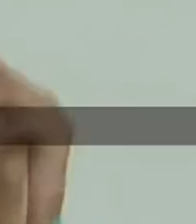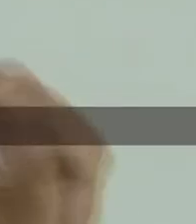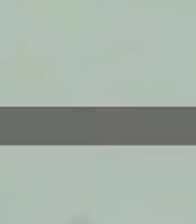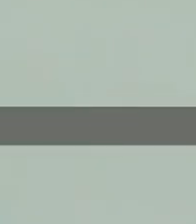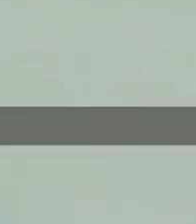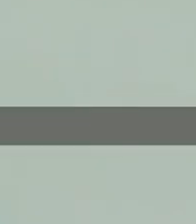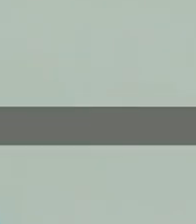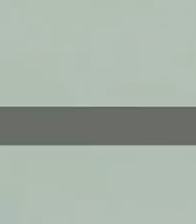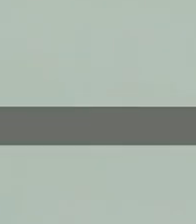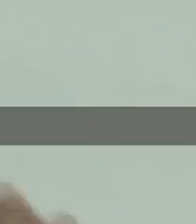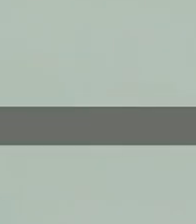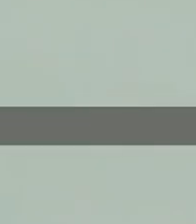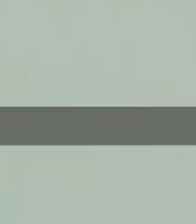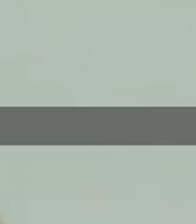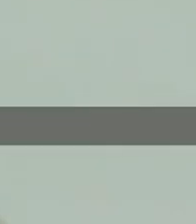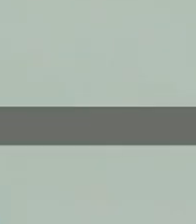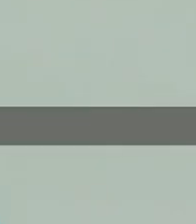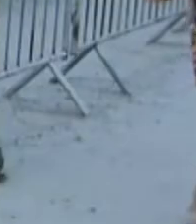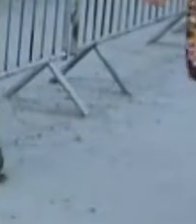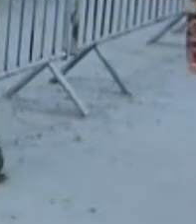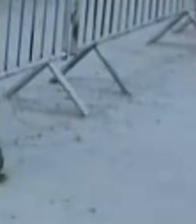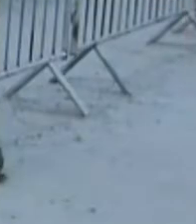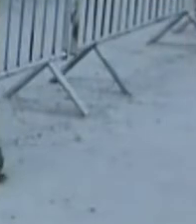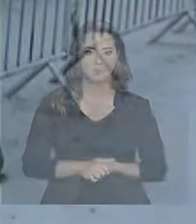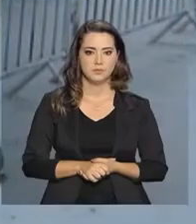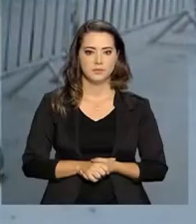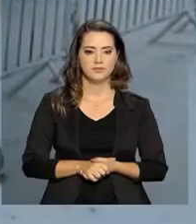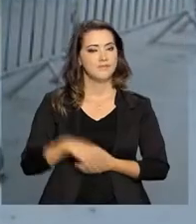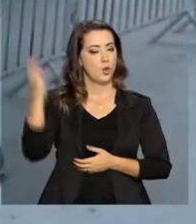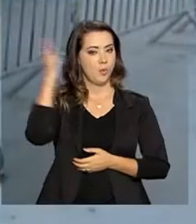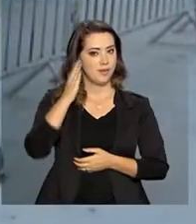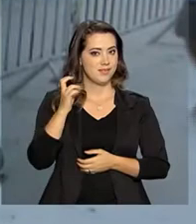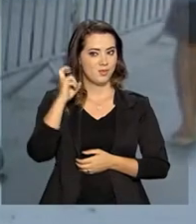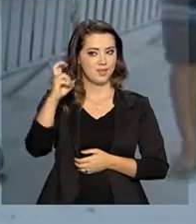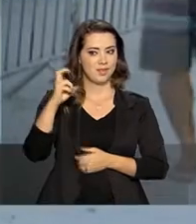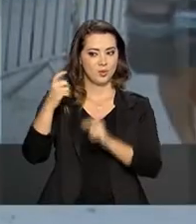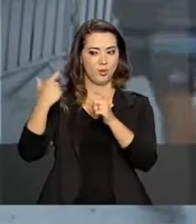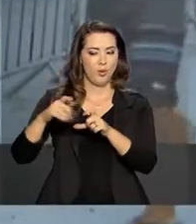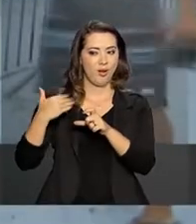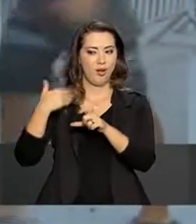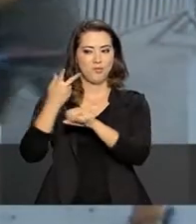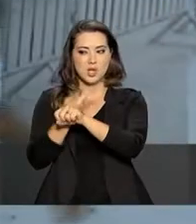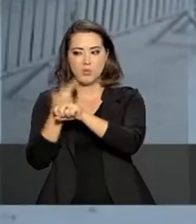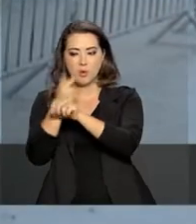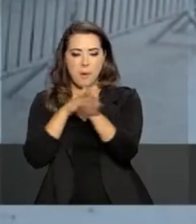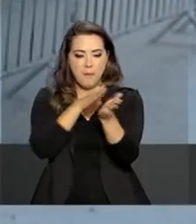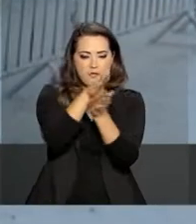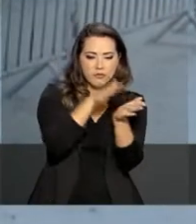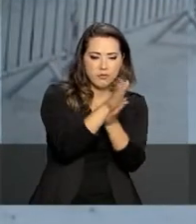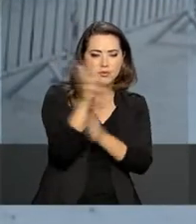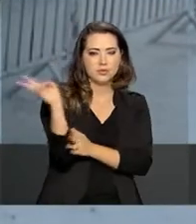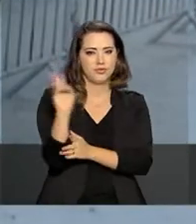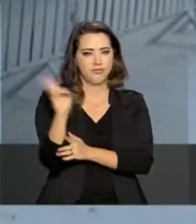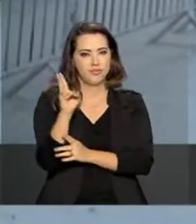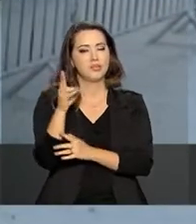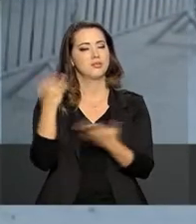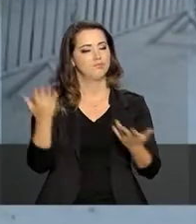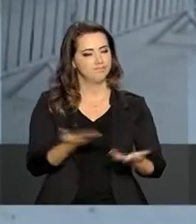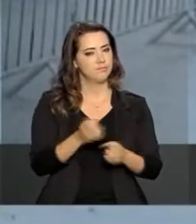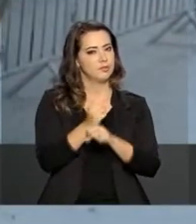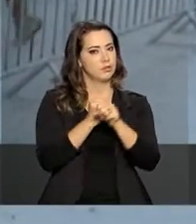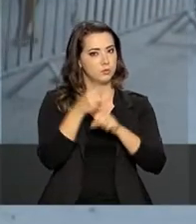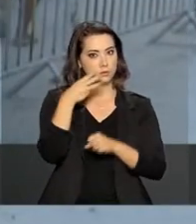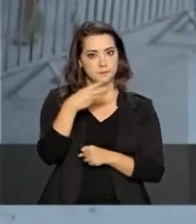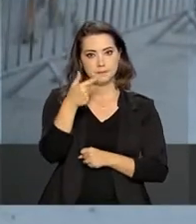ajudem com um emprego. Que eu me ganhe meu dinheiro. O Brasil é o quinto destino mais procurado. Neste ano, 37 mil